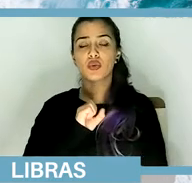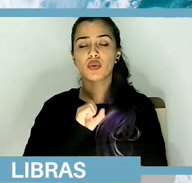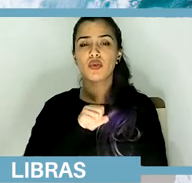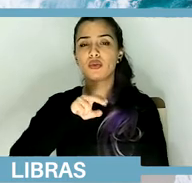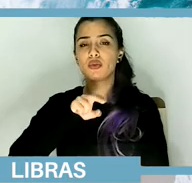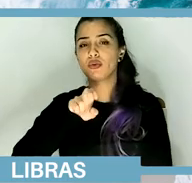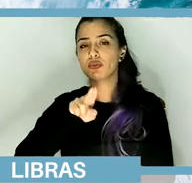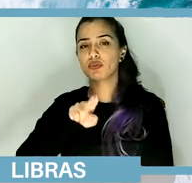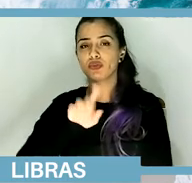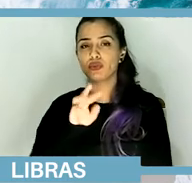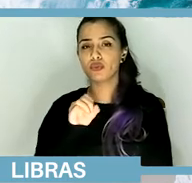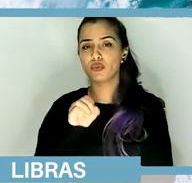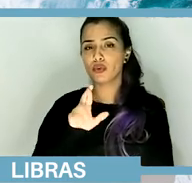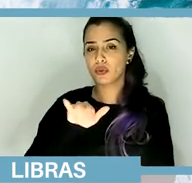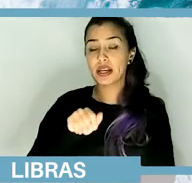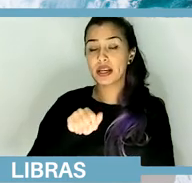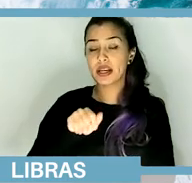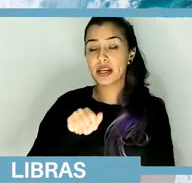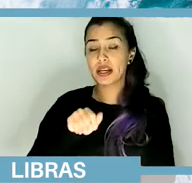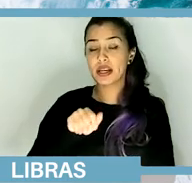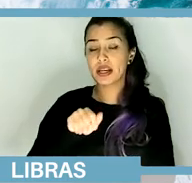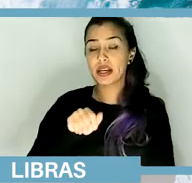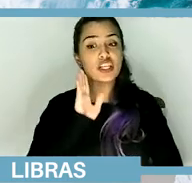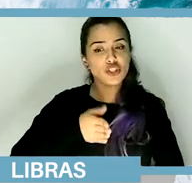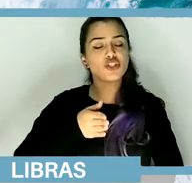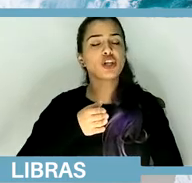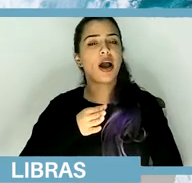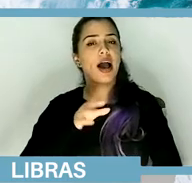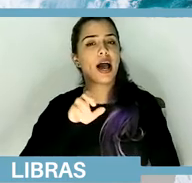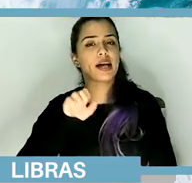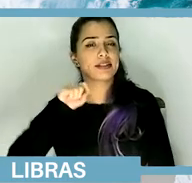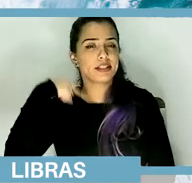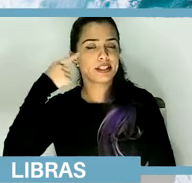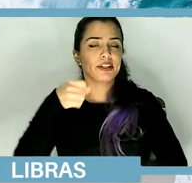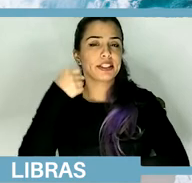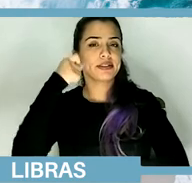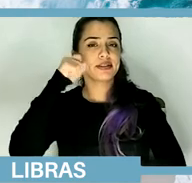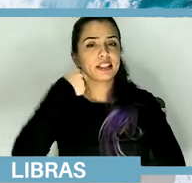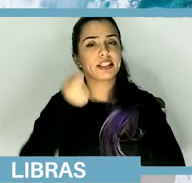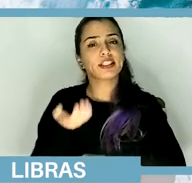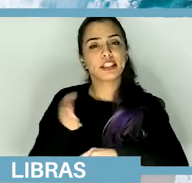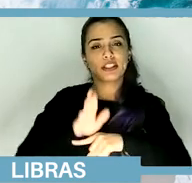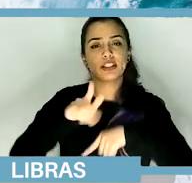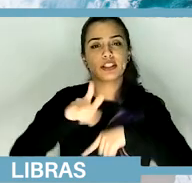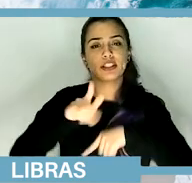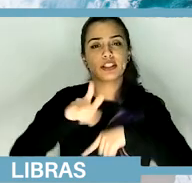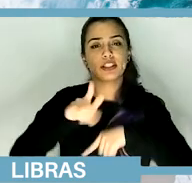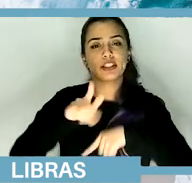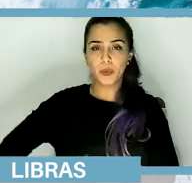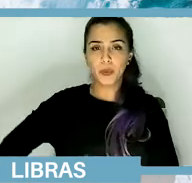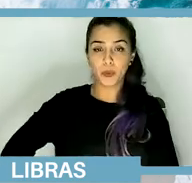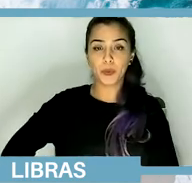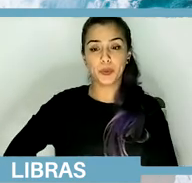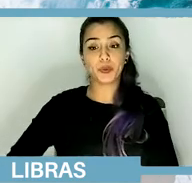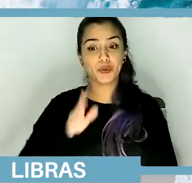serviço público, né, fui servidora pública 7 anos também. E, bom, decidi fazer uma transição de